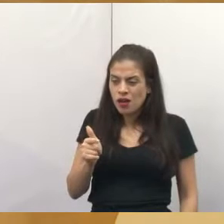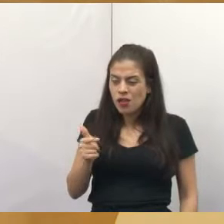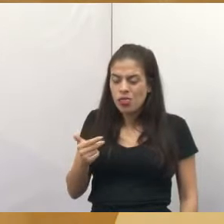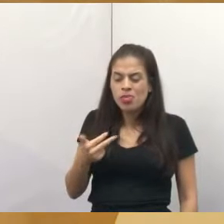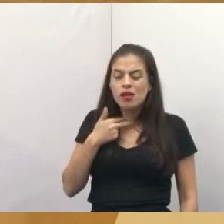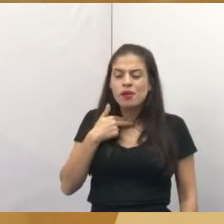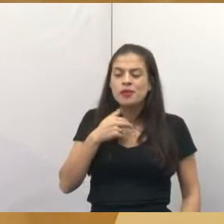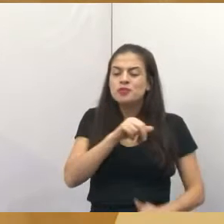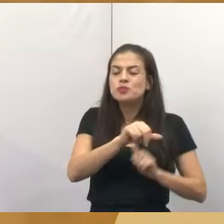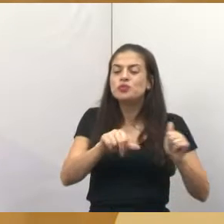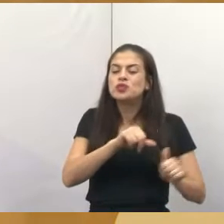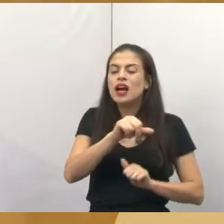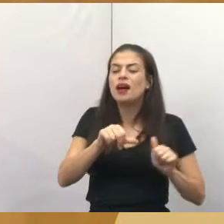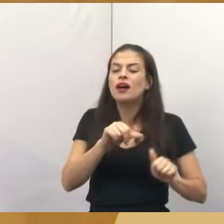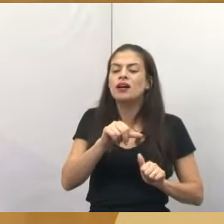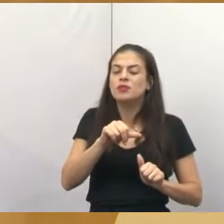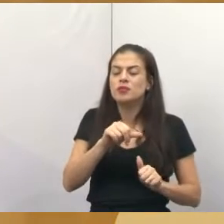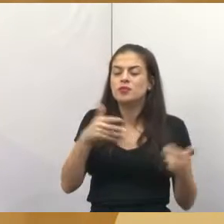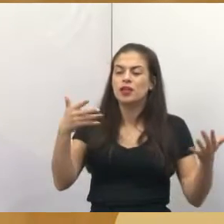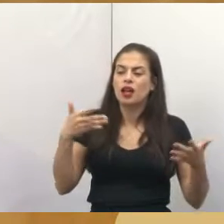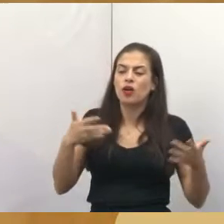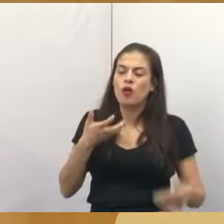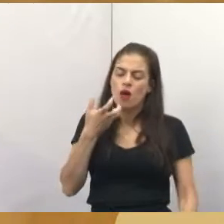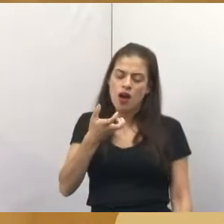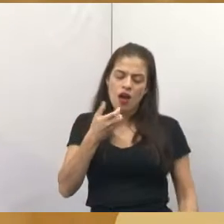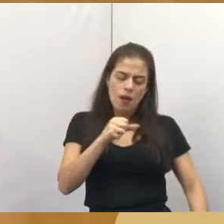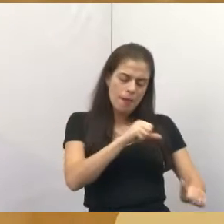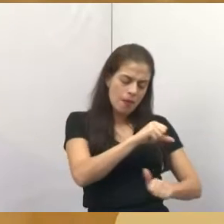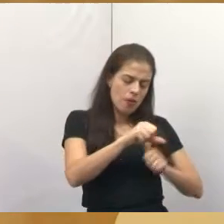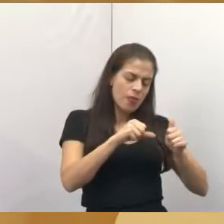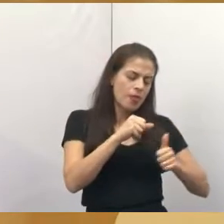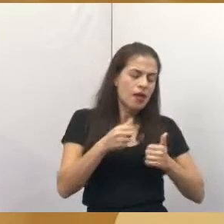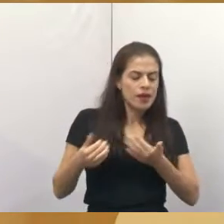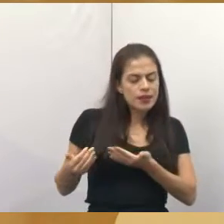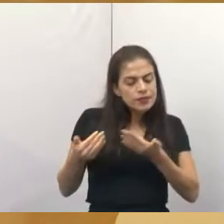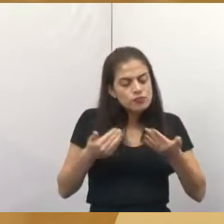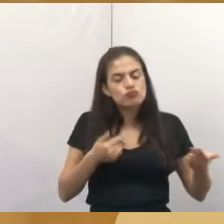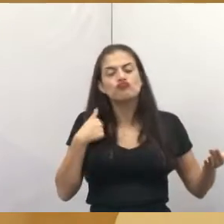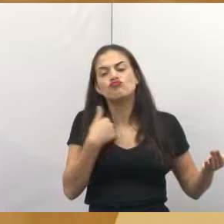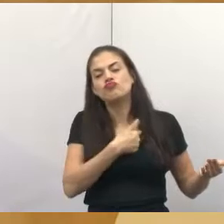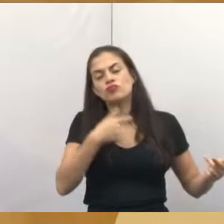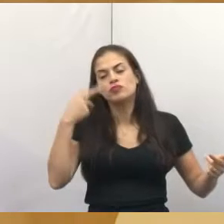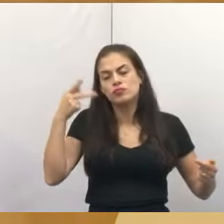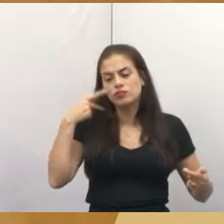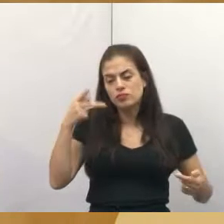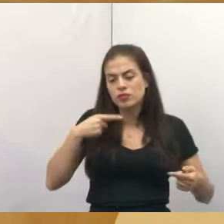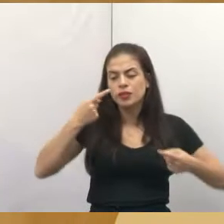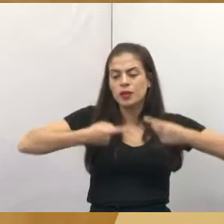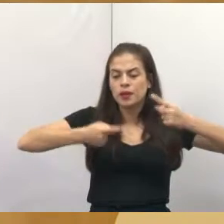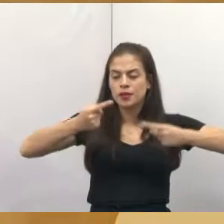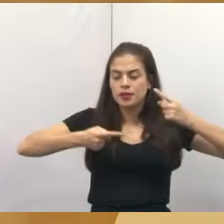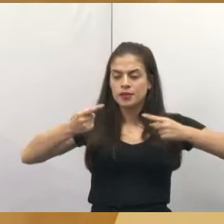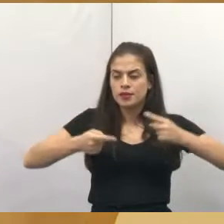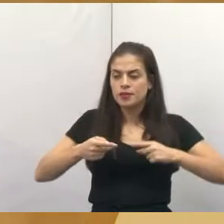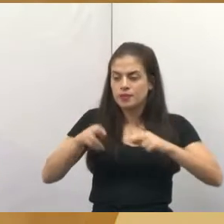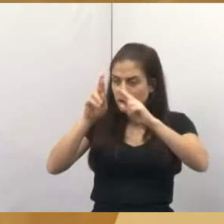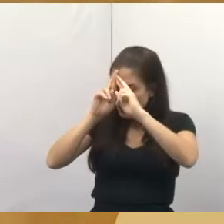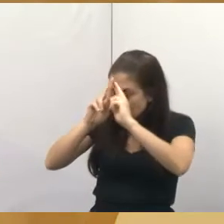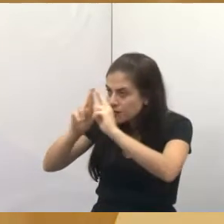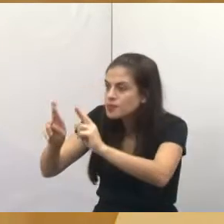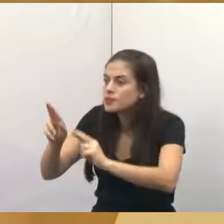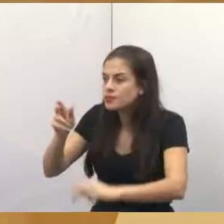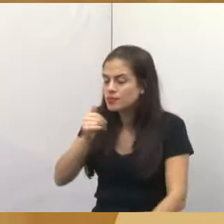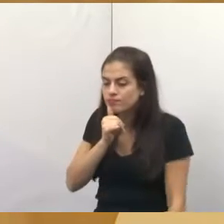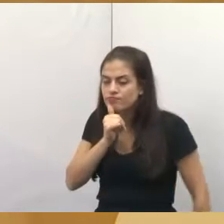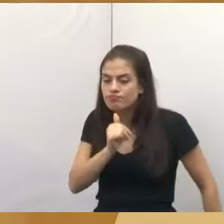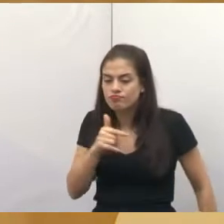ser mudada e está sendo mudada, é isso que nós, vereadores, estamos debatendo. Agora, com respeito à fala de alguns vereadores